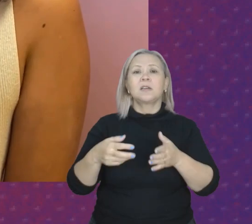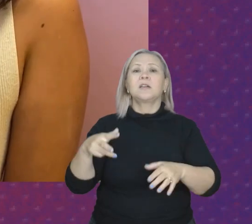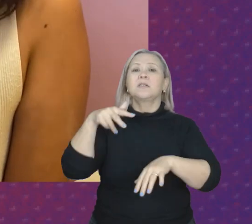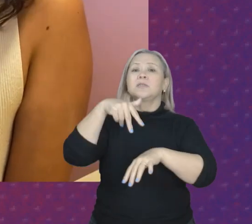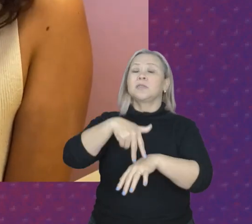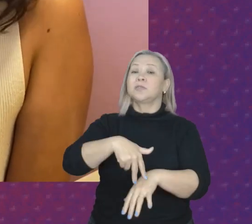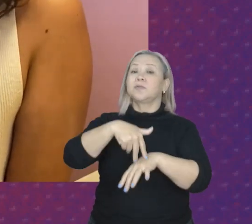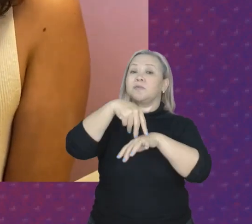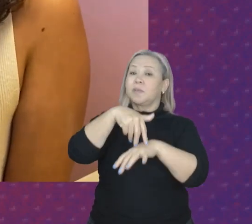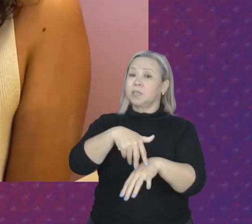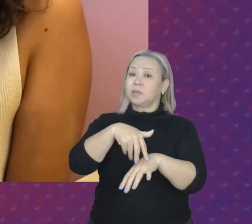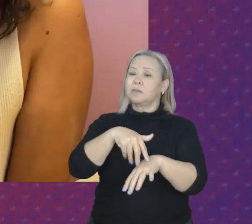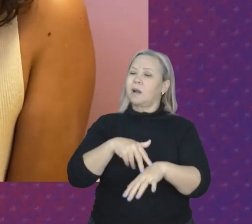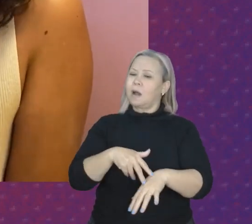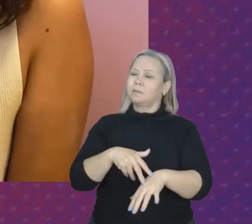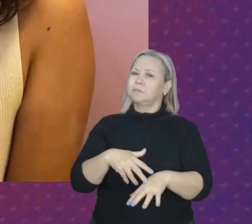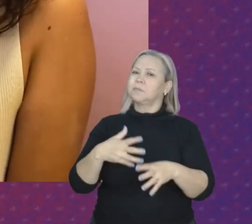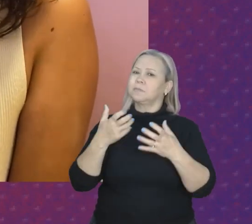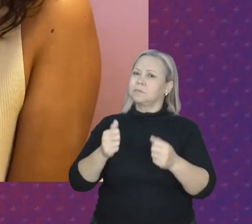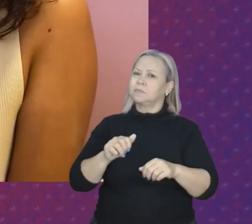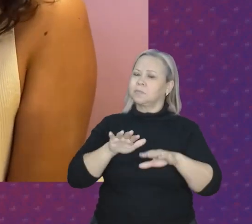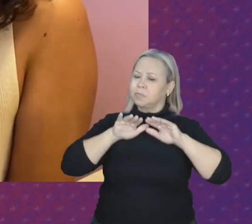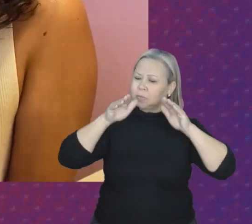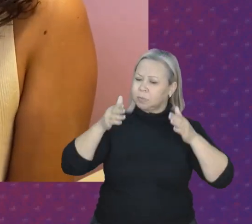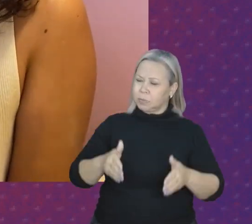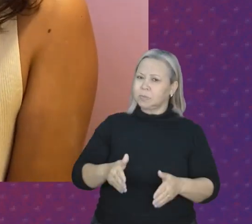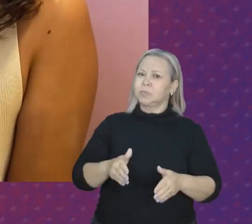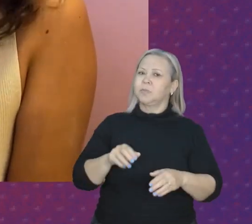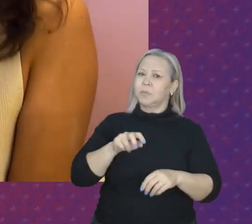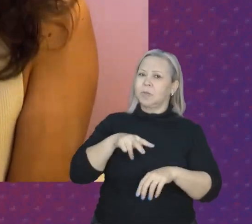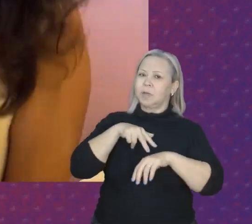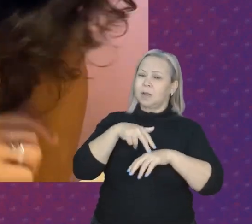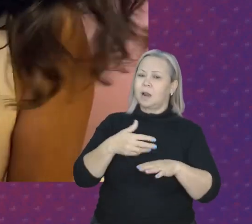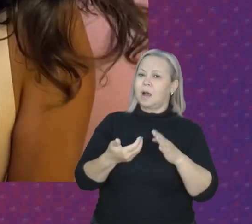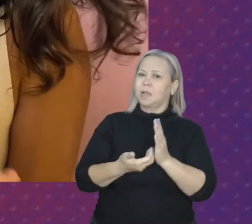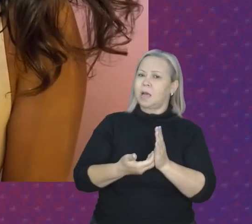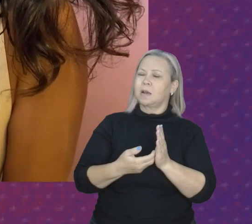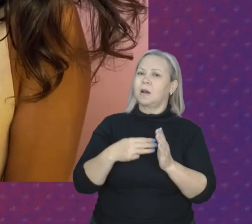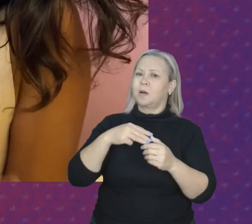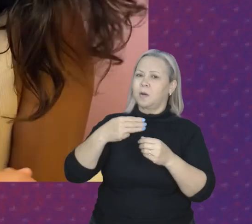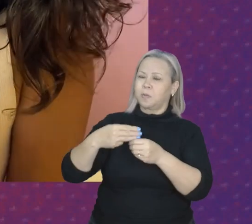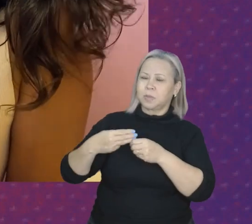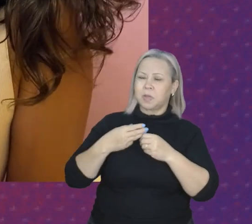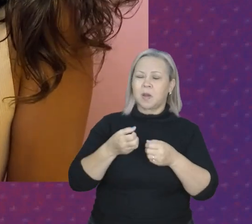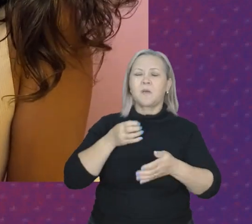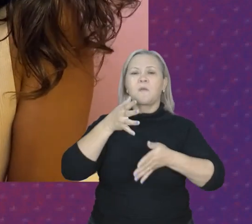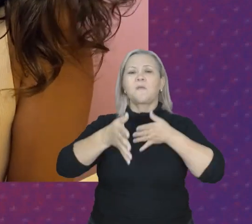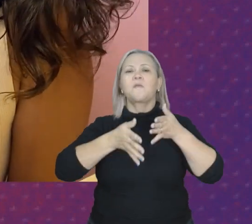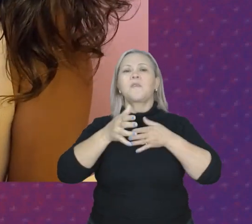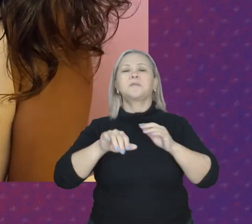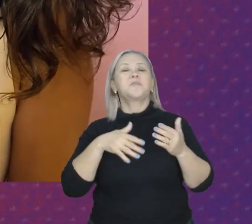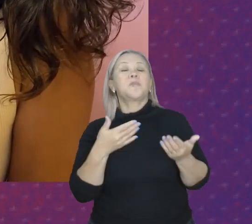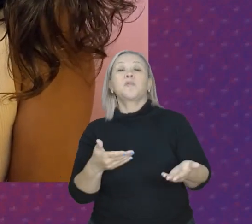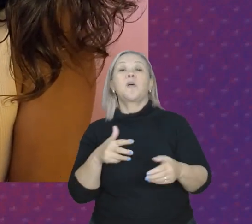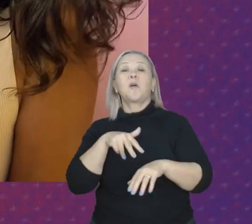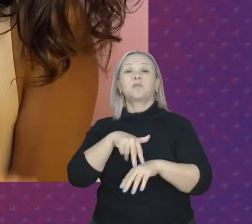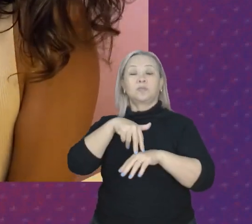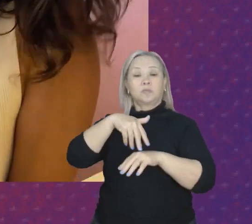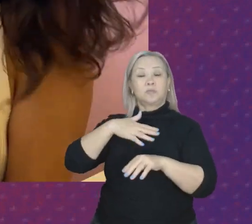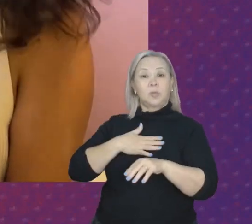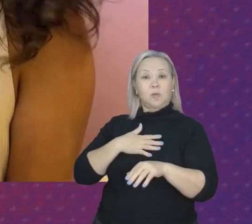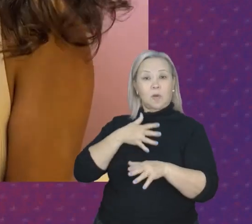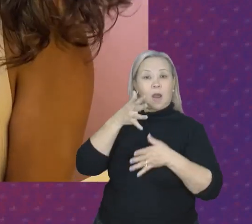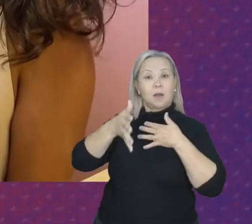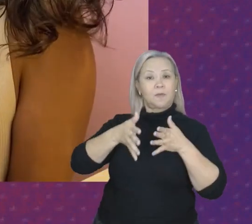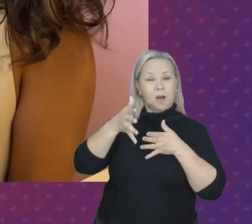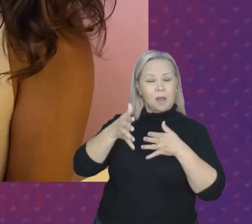dentro e vai subir na tribuna de cada Câmara Municipal falando qual o lugar de fala que a gente tem. E o